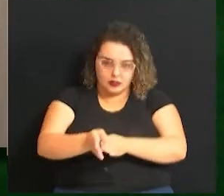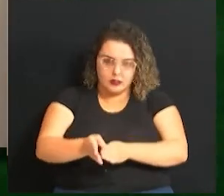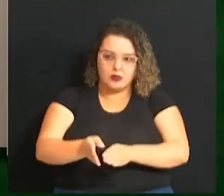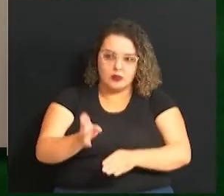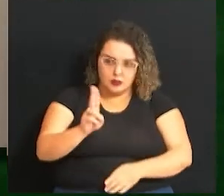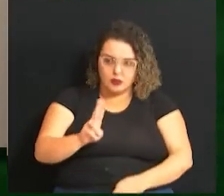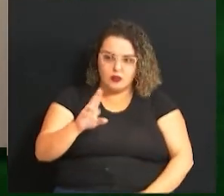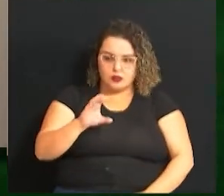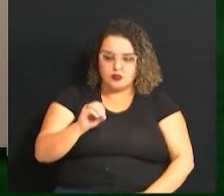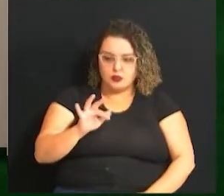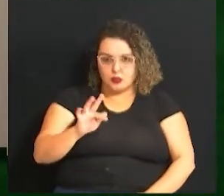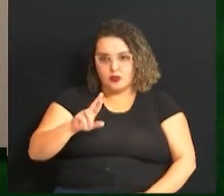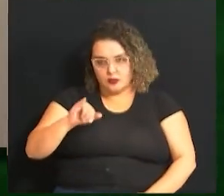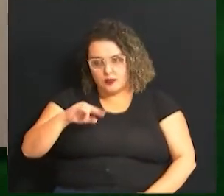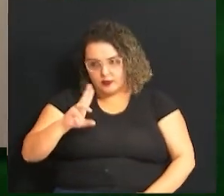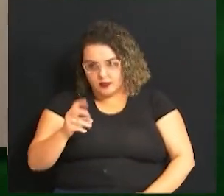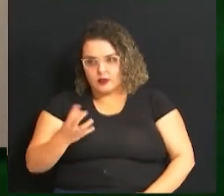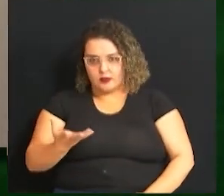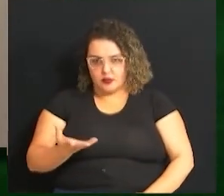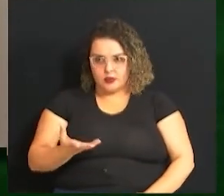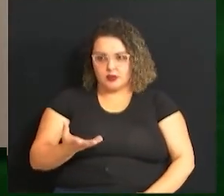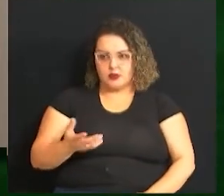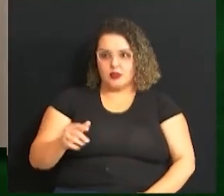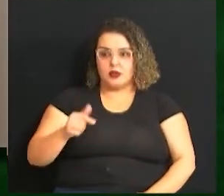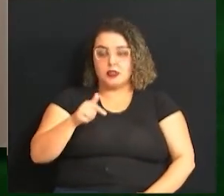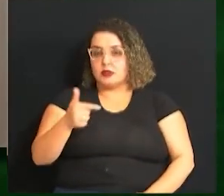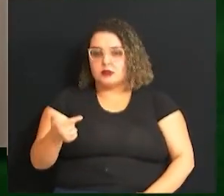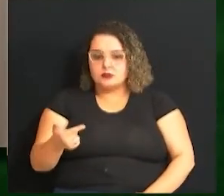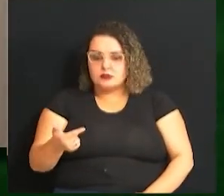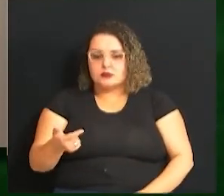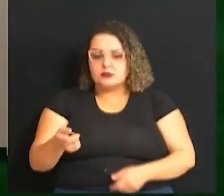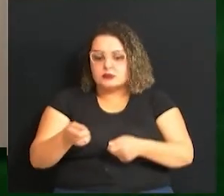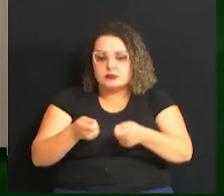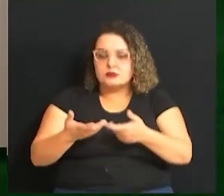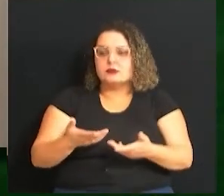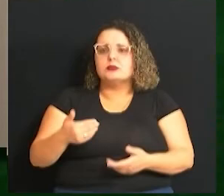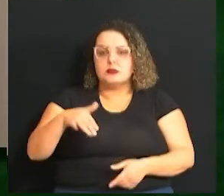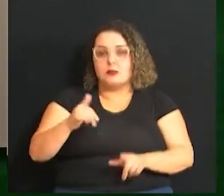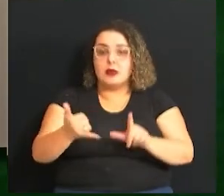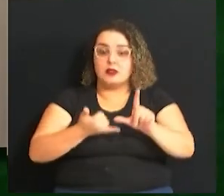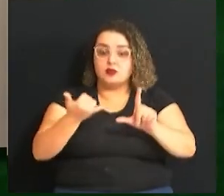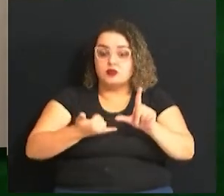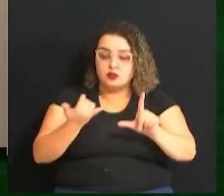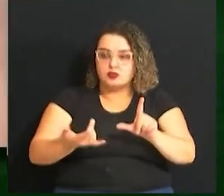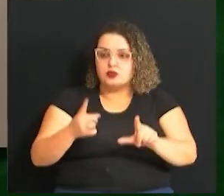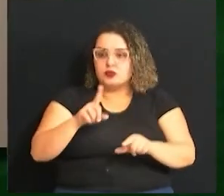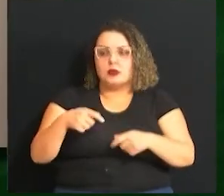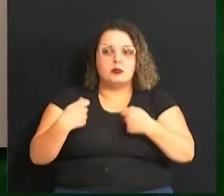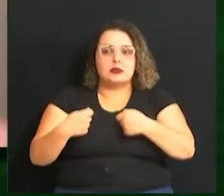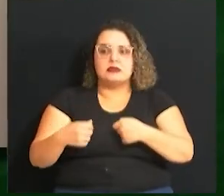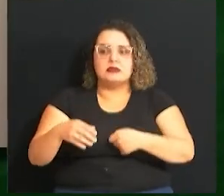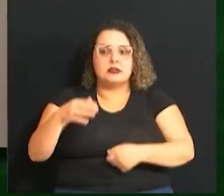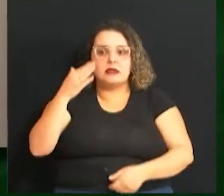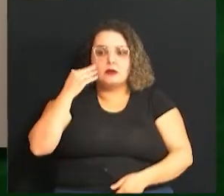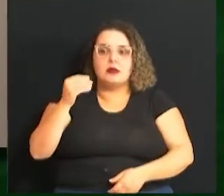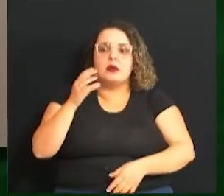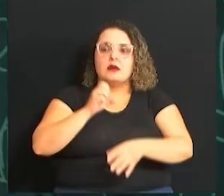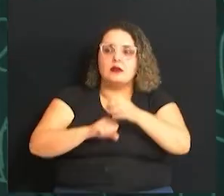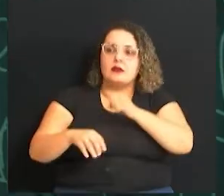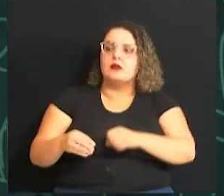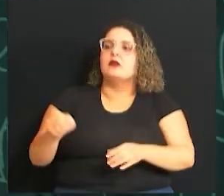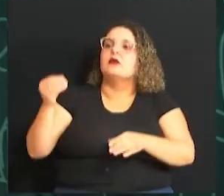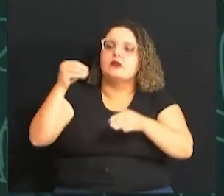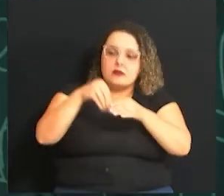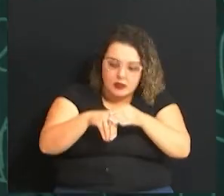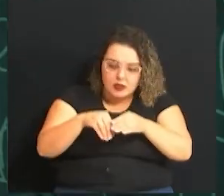Então, eu oriento o uso do cofrinho, tá? Que o cofrinho ele não tem essa recorrência e é mais lúdico. A criança não precisa saber valor, ela